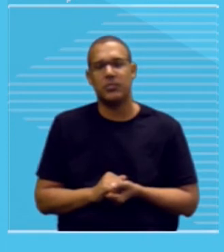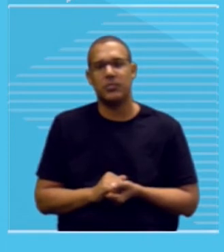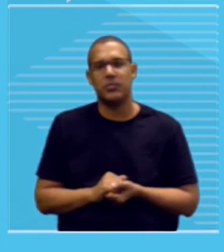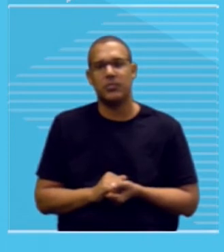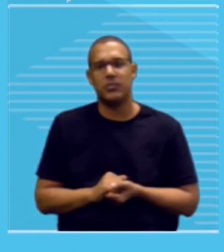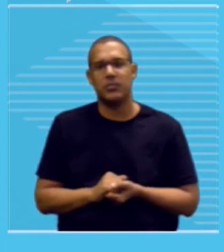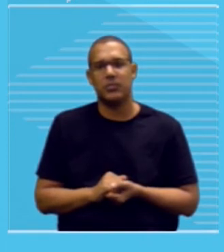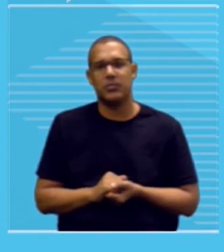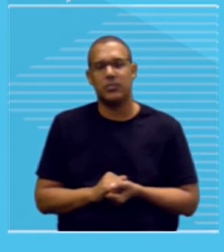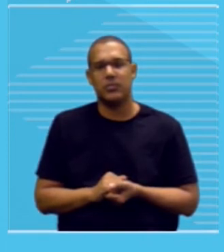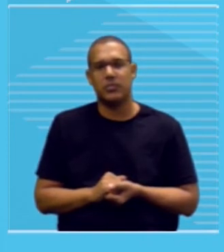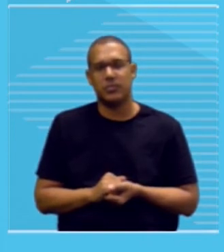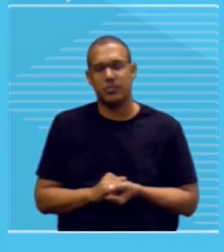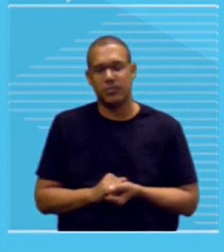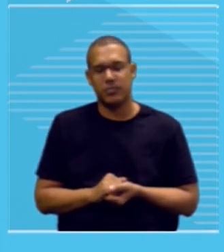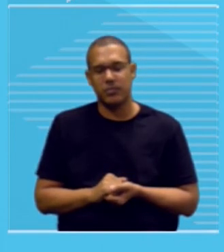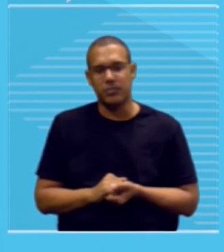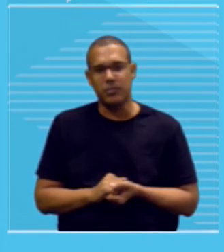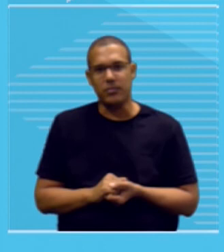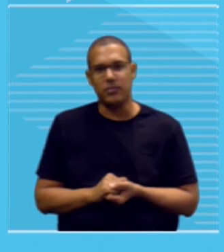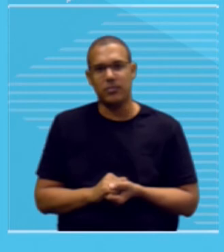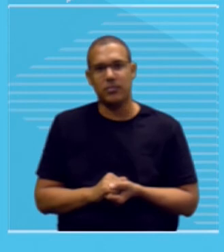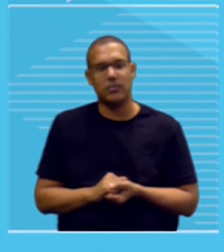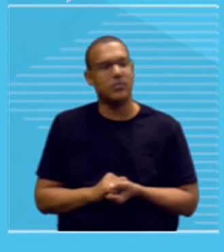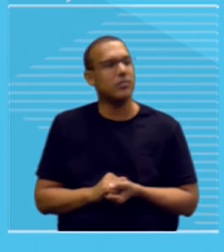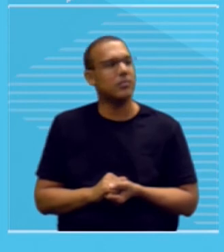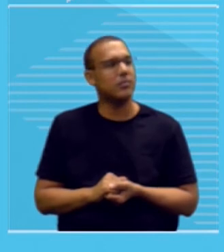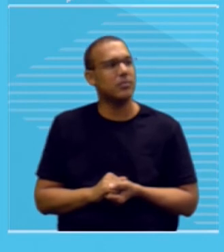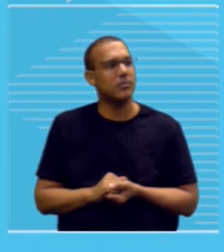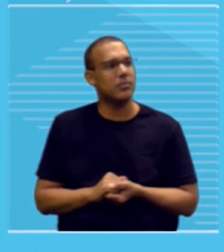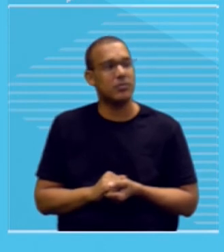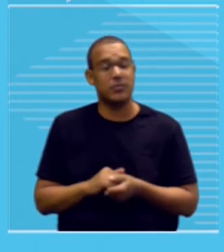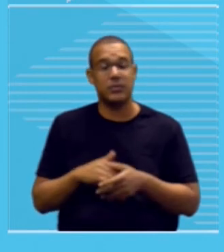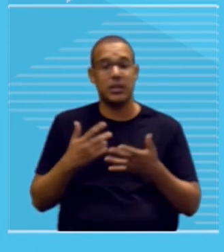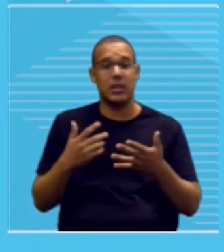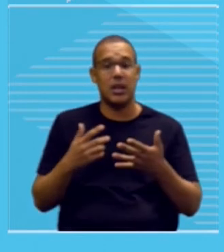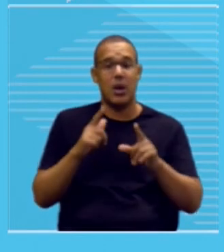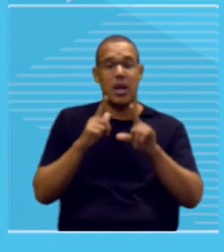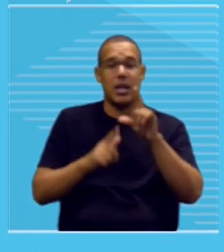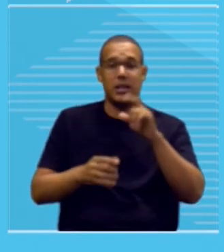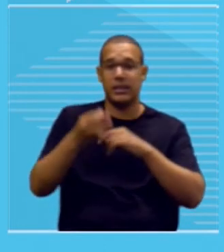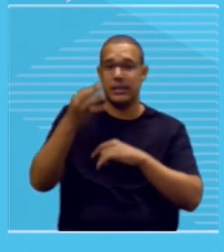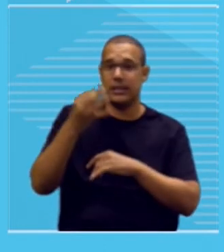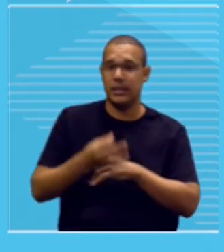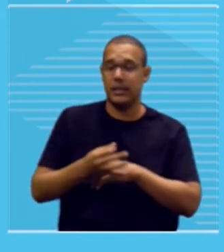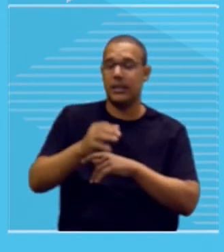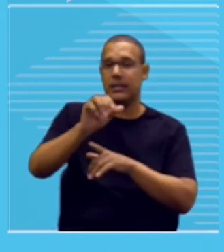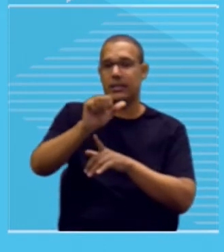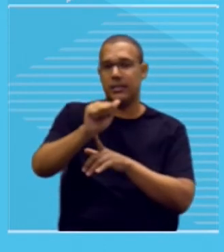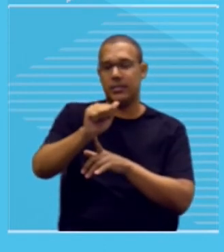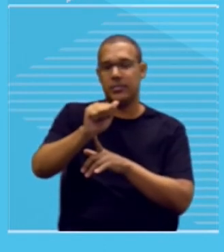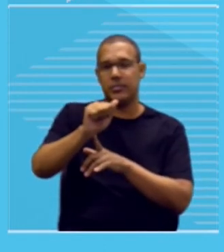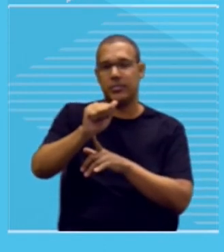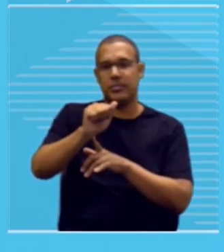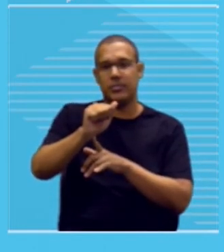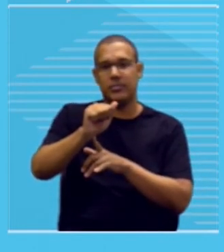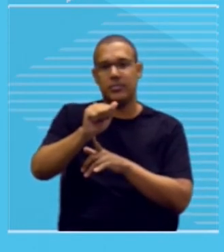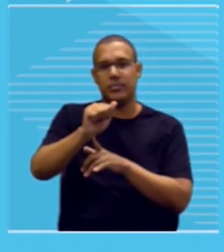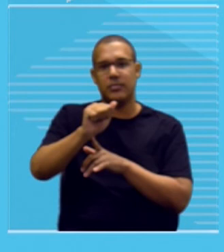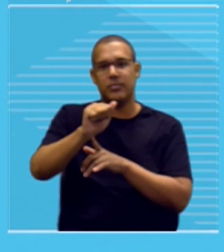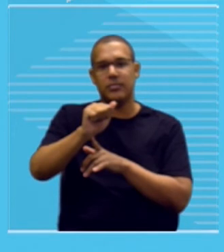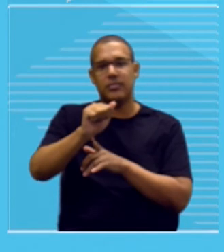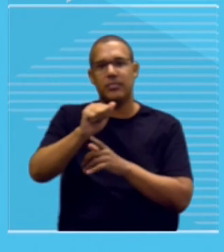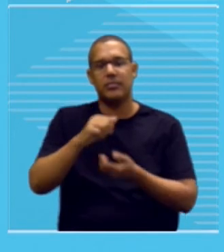show de bola Maravilha resposta correta a letra A vamos ver se dá